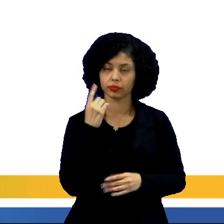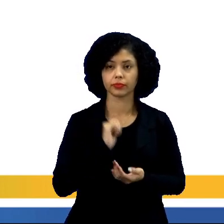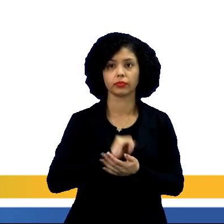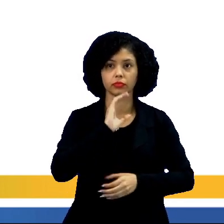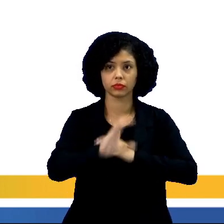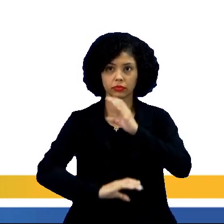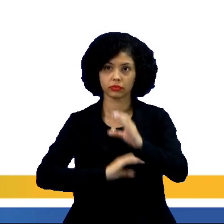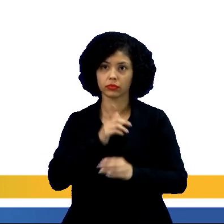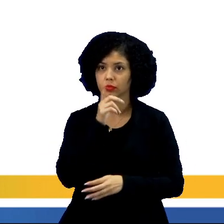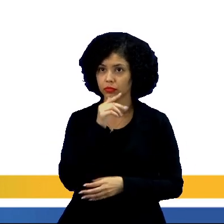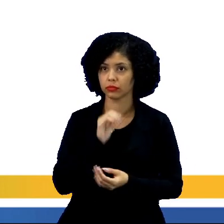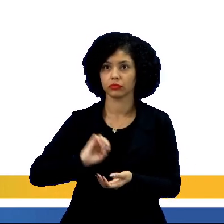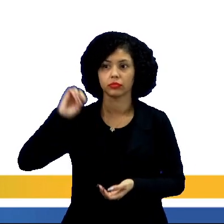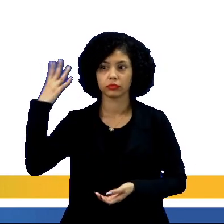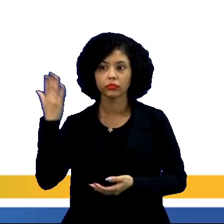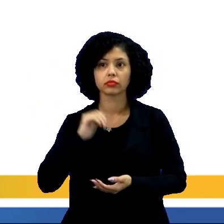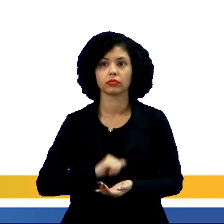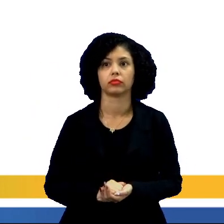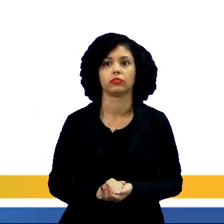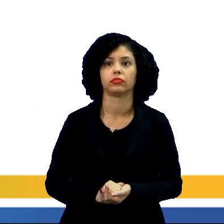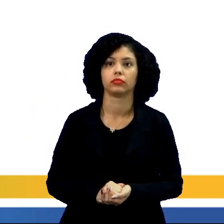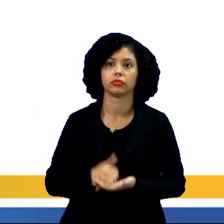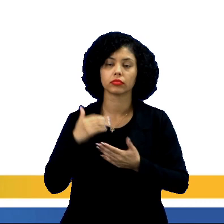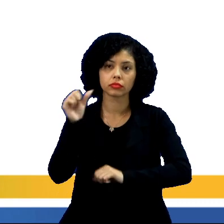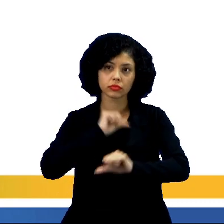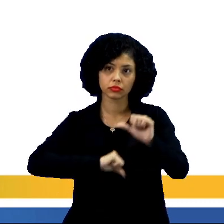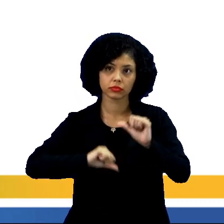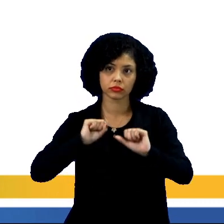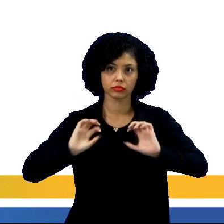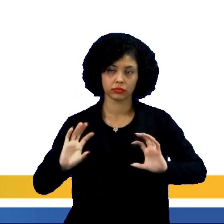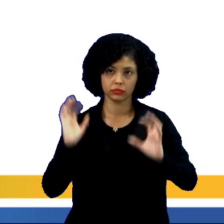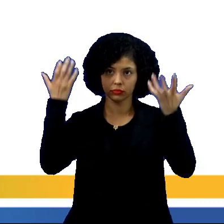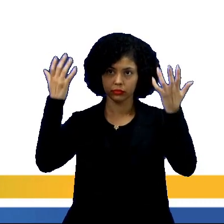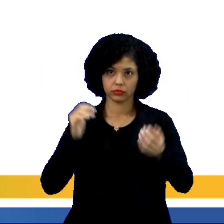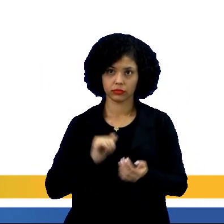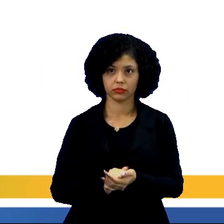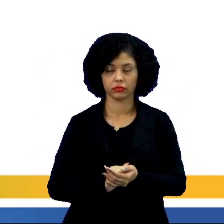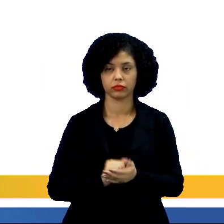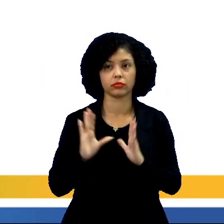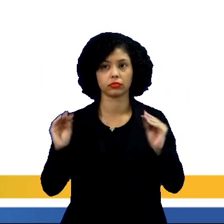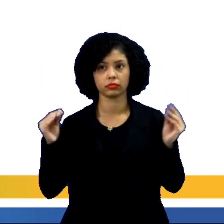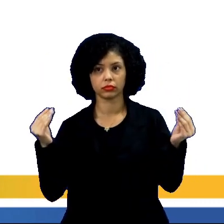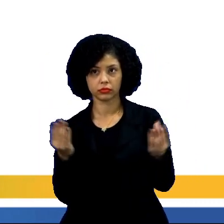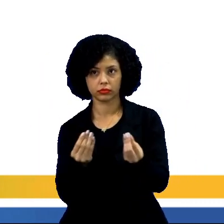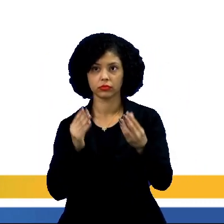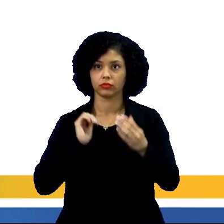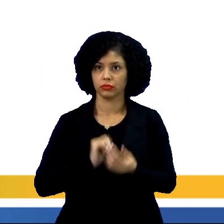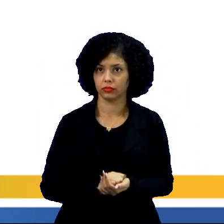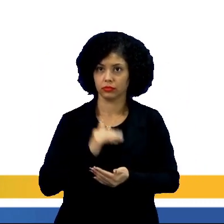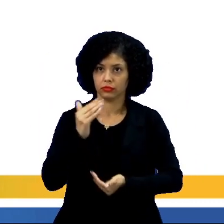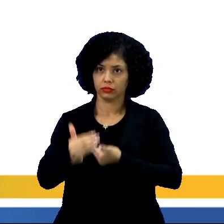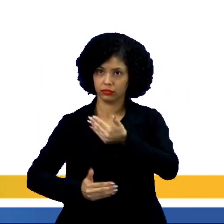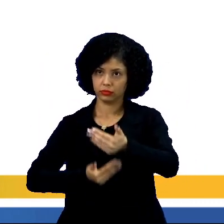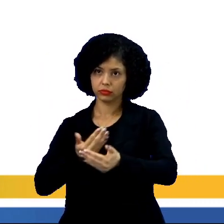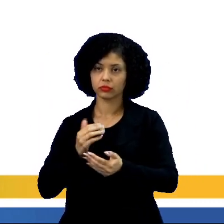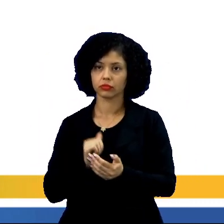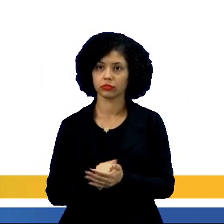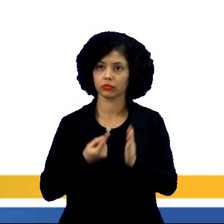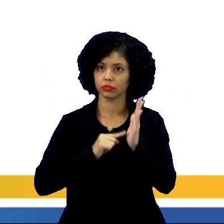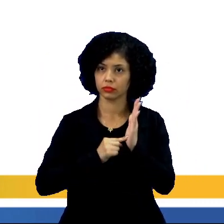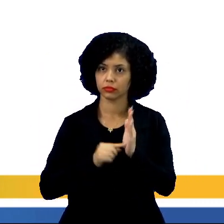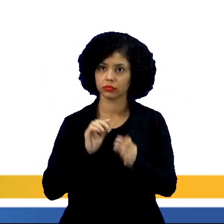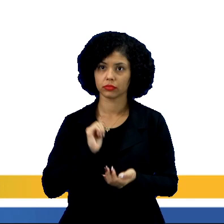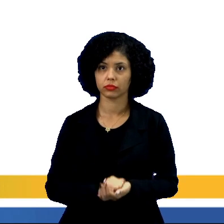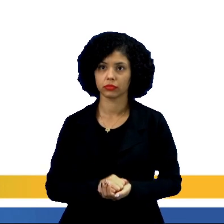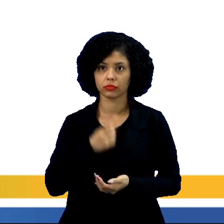Primeiro, o ciclo da água ocorre graças às mudanças de estado físico dessa substância. Entre os processos